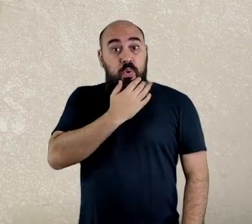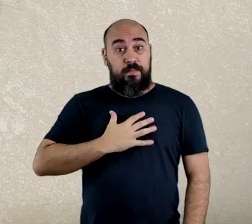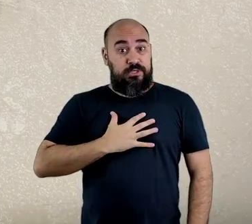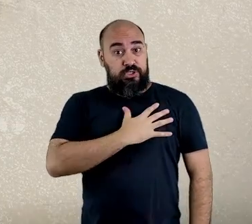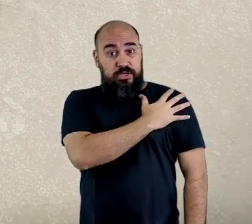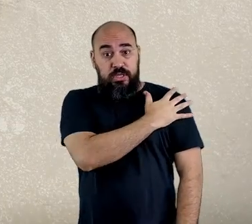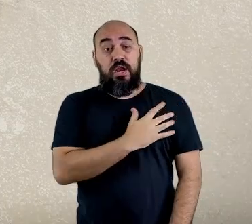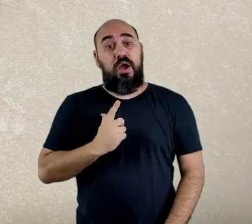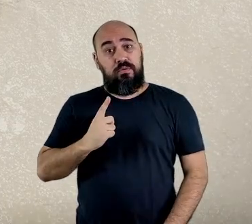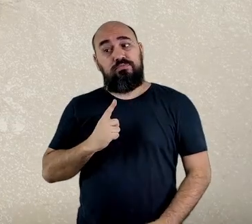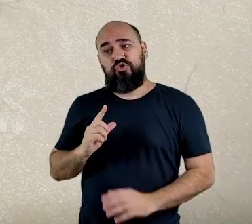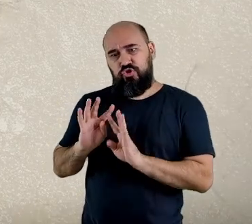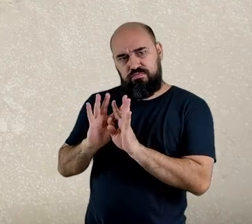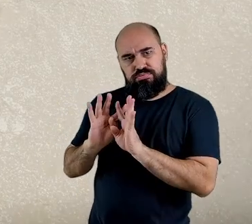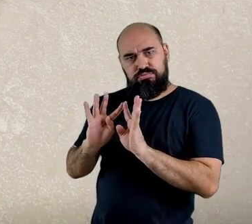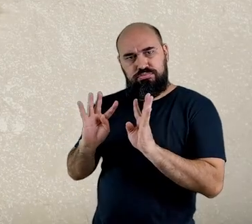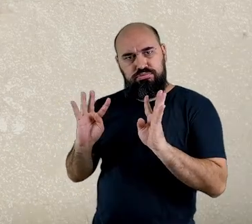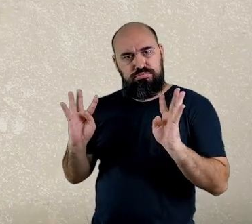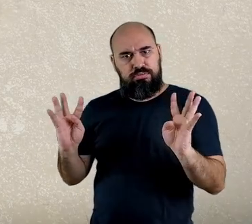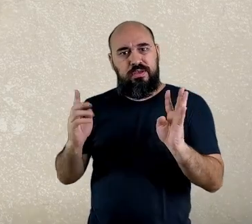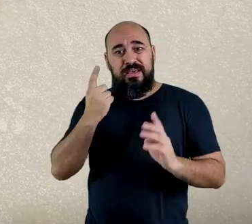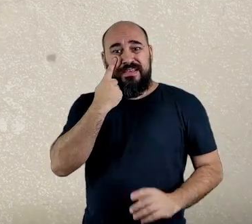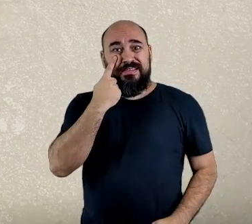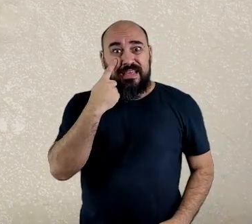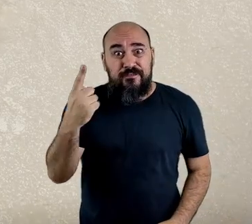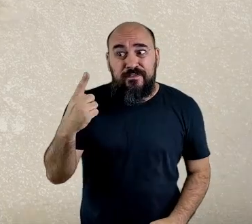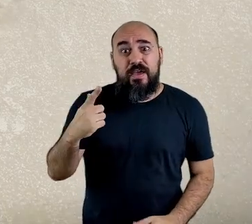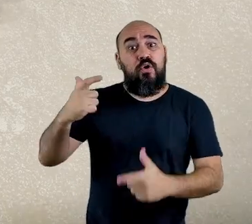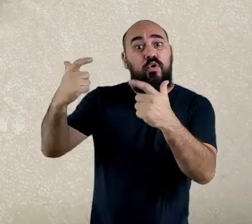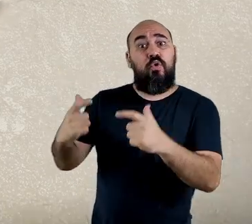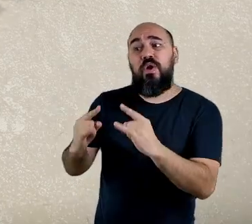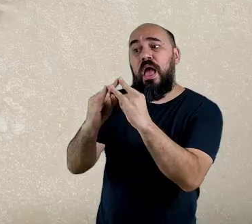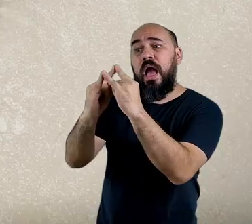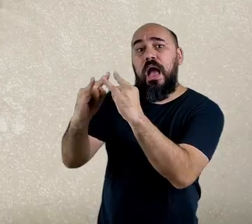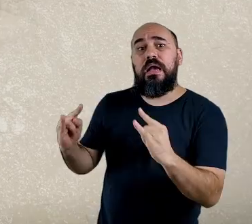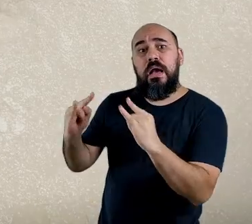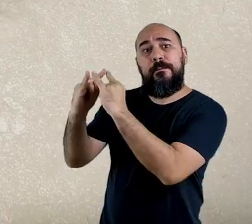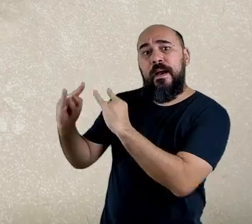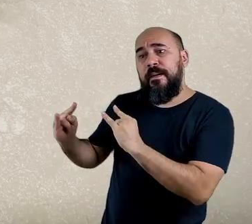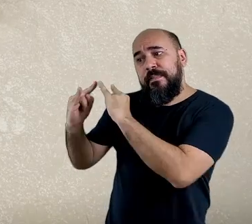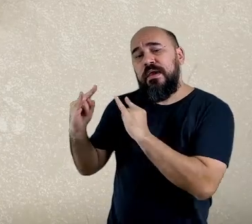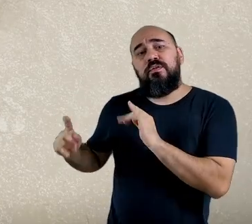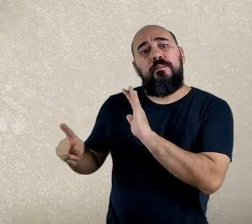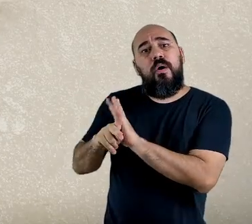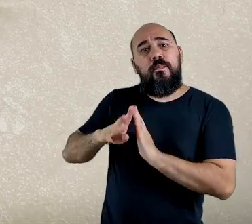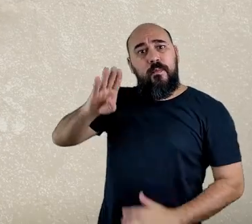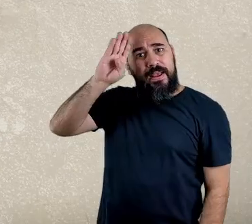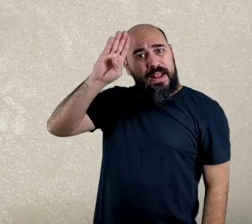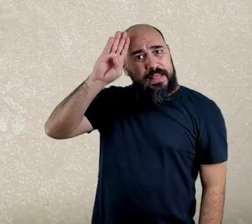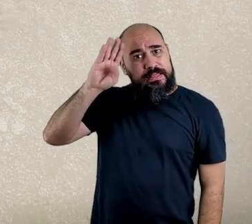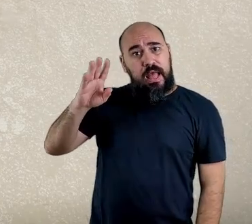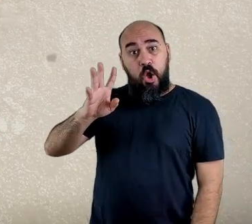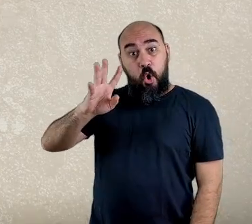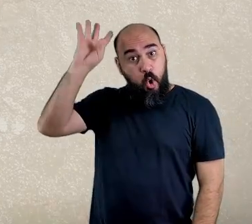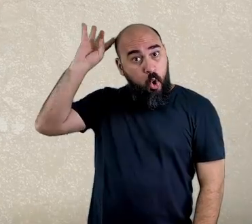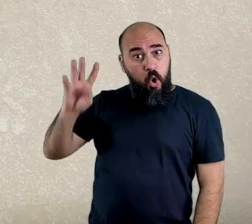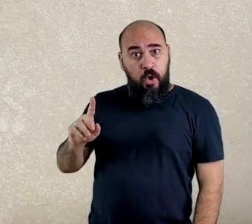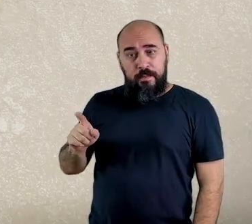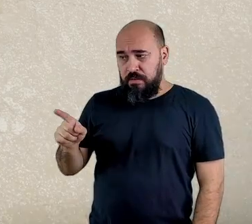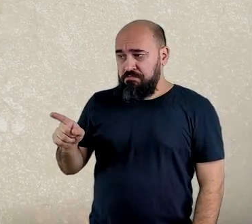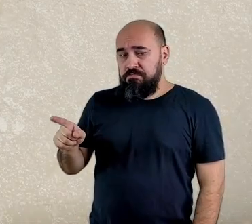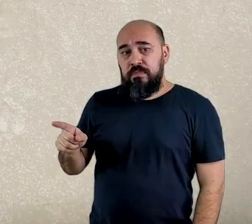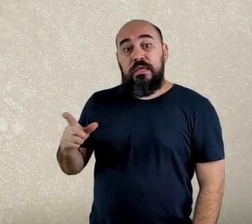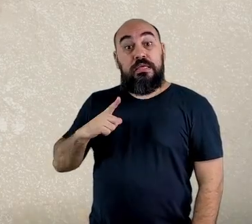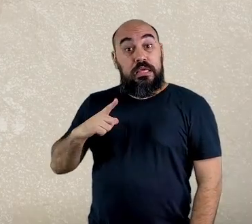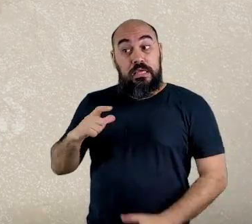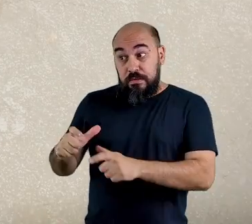a montanha. Você ainda pode ver restos de todo o acampamento militar que estão colocados aqui por quase 2000 anos. Inclusive, esse